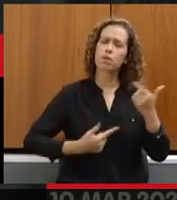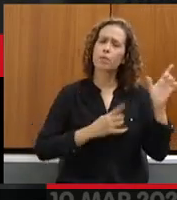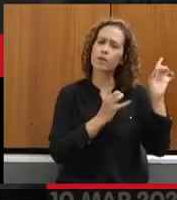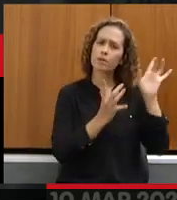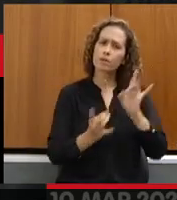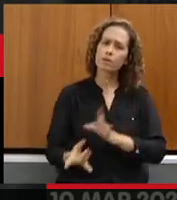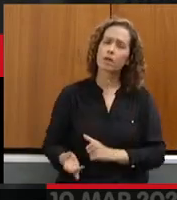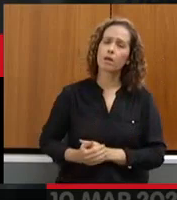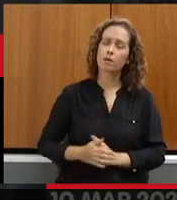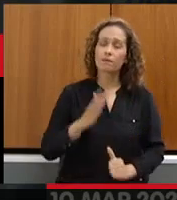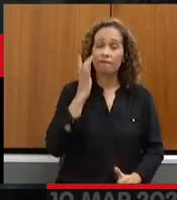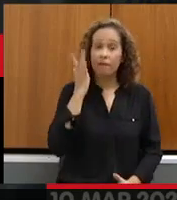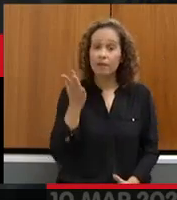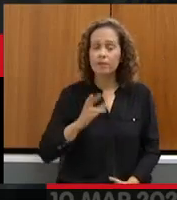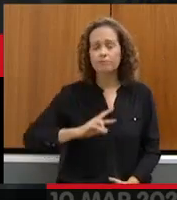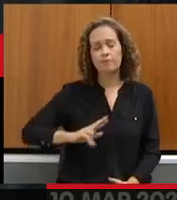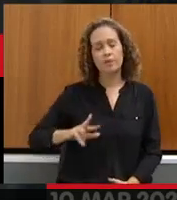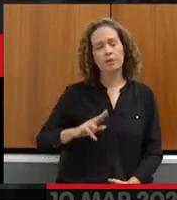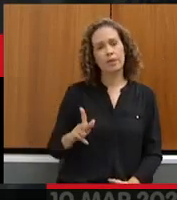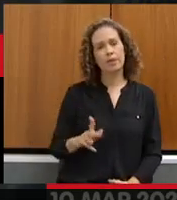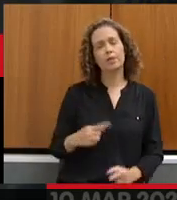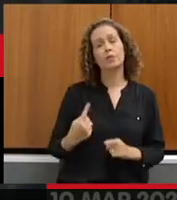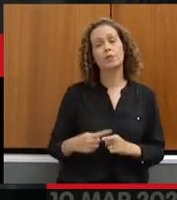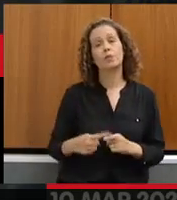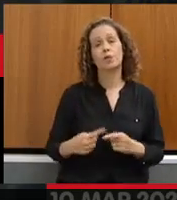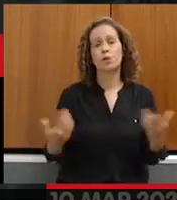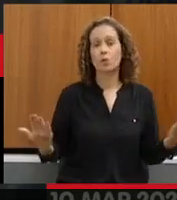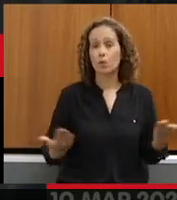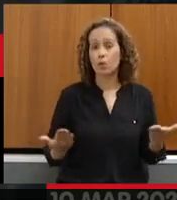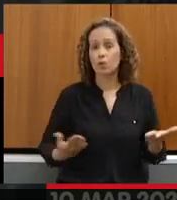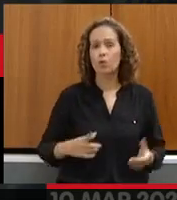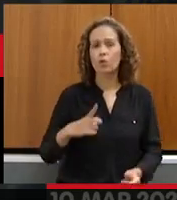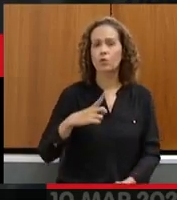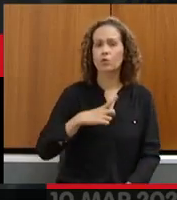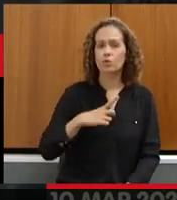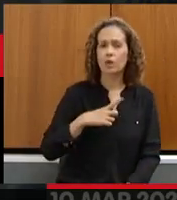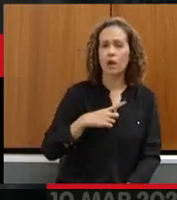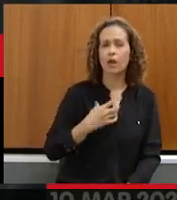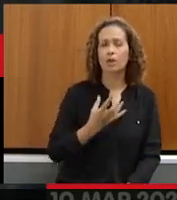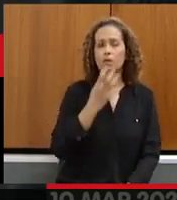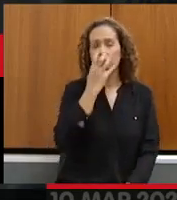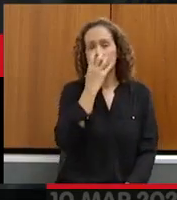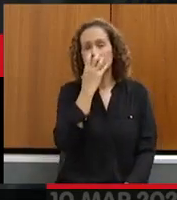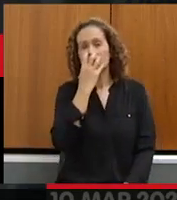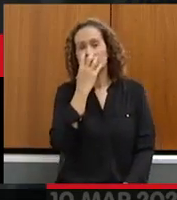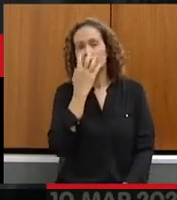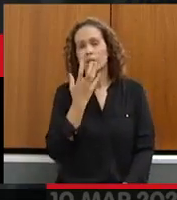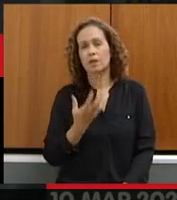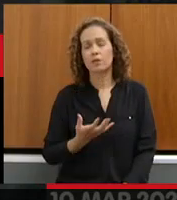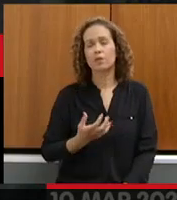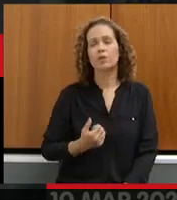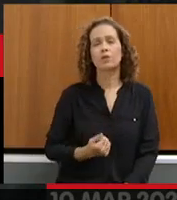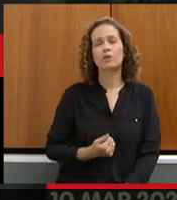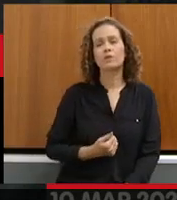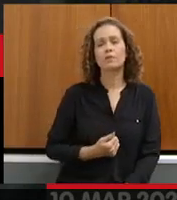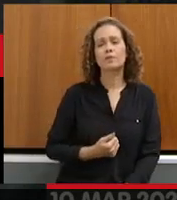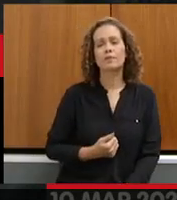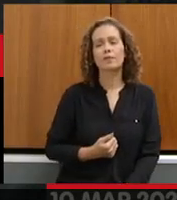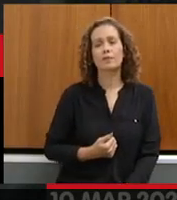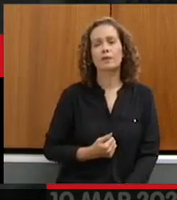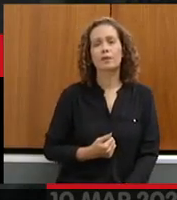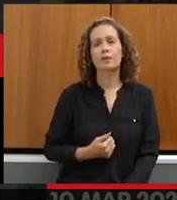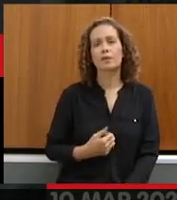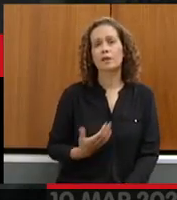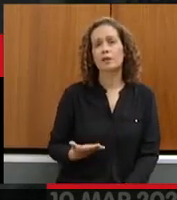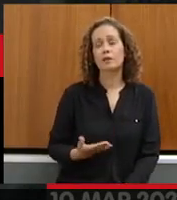e não tem sido fácil por causa que hoje quem quem tem respirador não tá querendo hipótese nenhuma abre mão